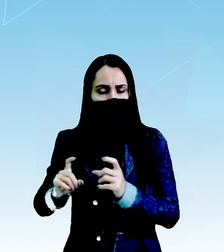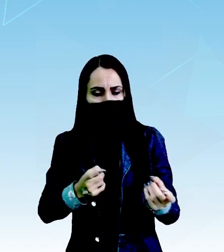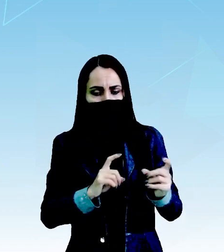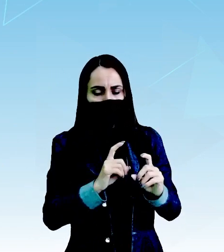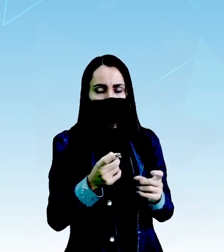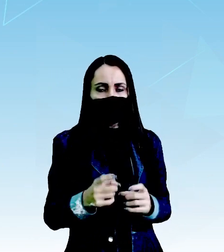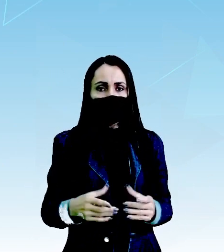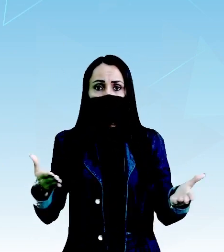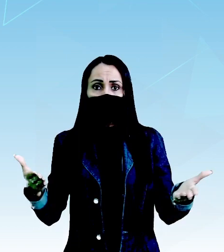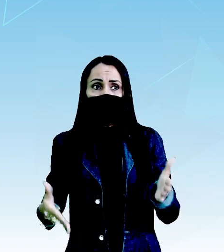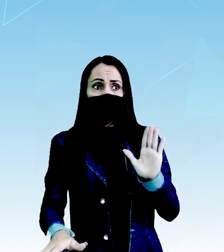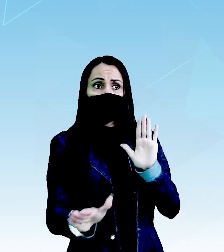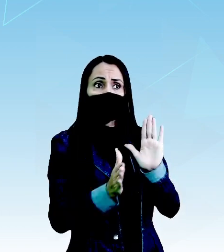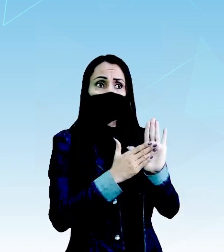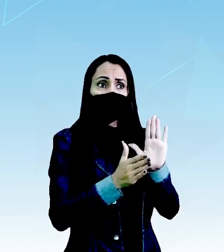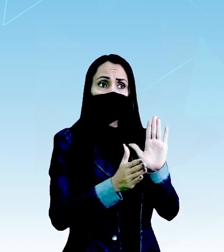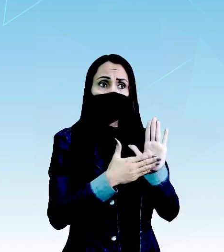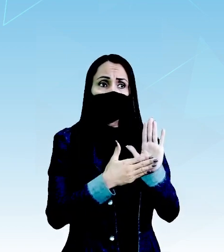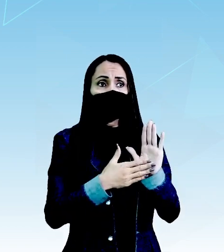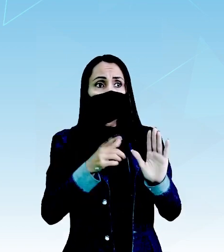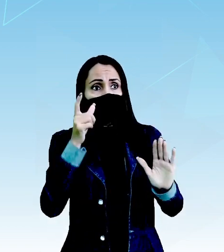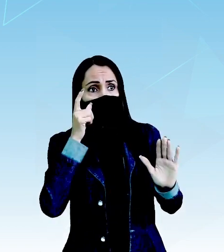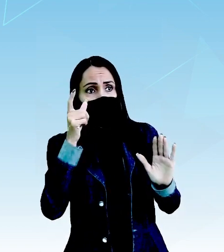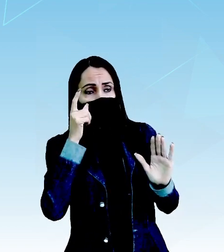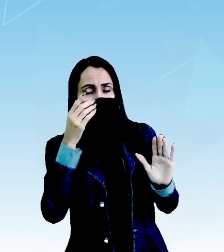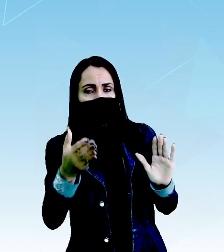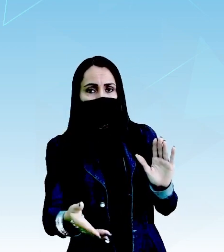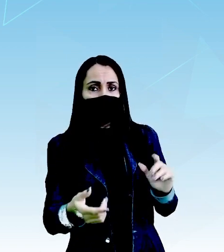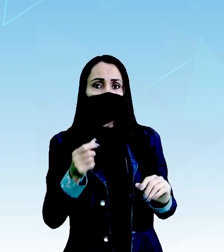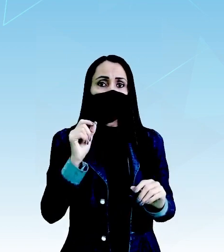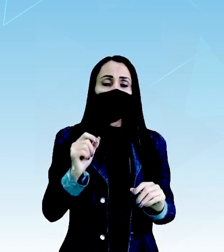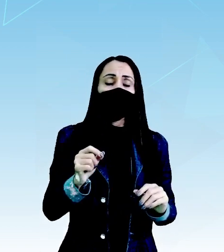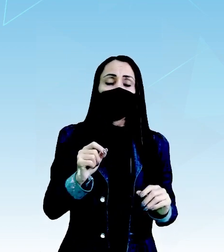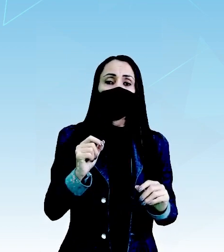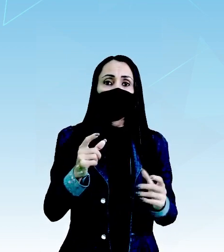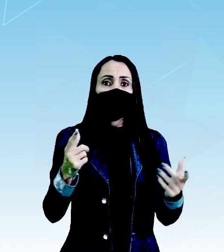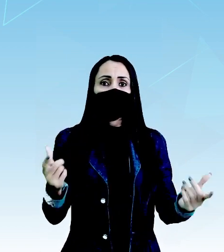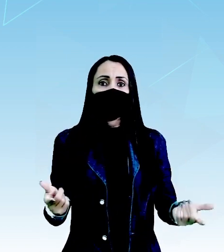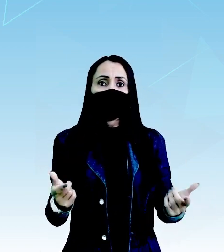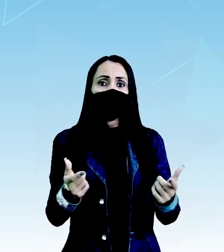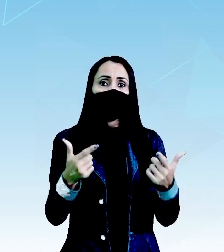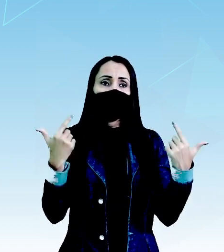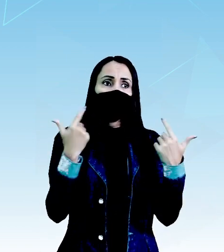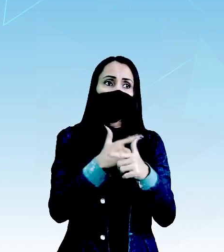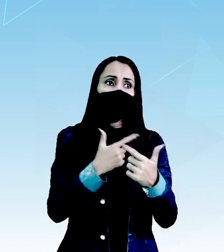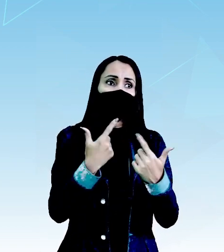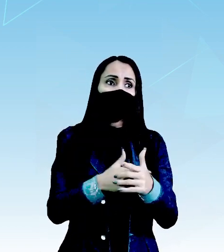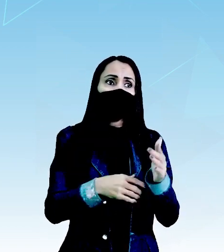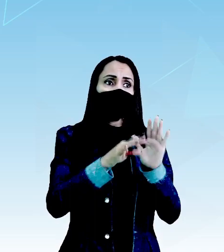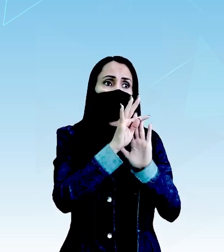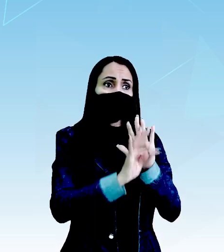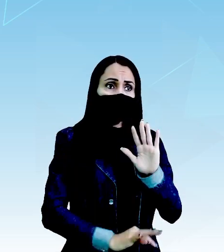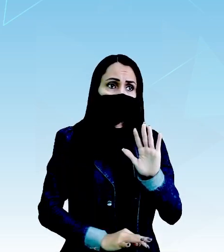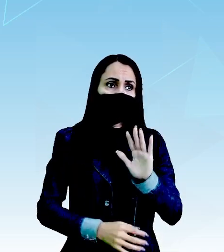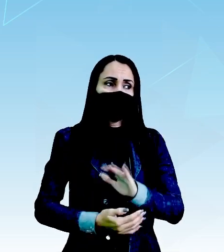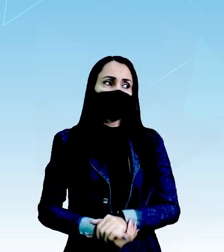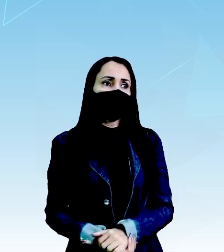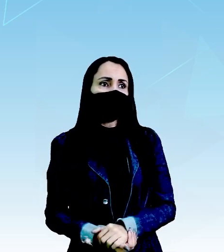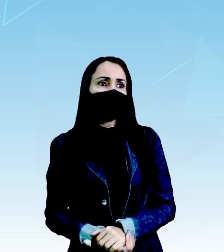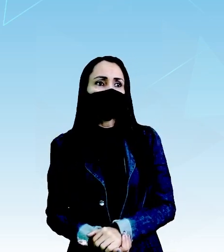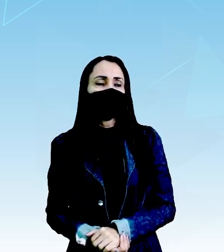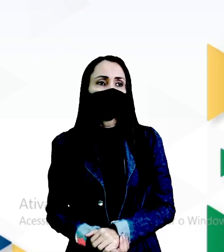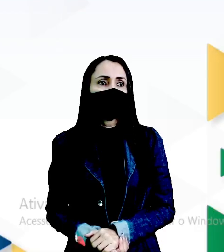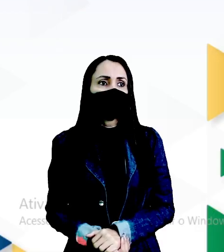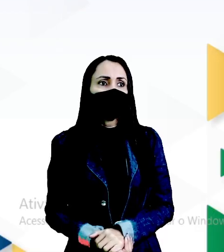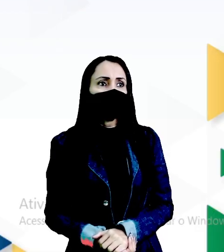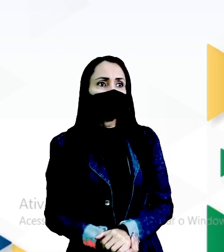essa proposta, que é observar o que é o humor em um texto. E vamos adiante. Trago para vocês aqui um texto,